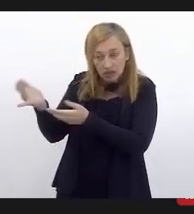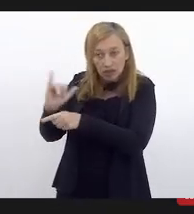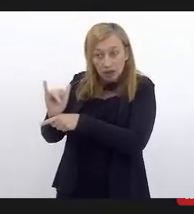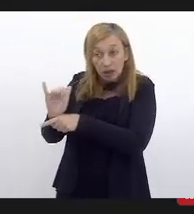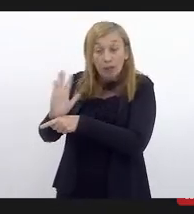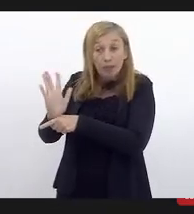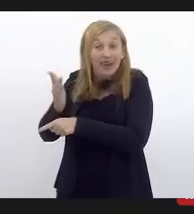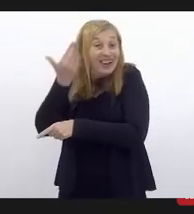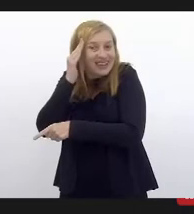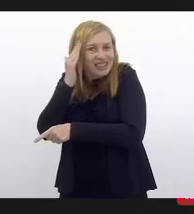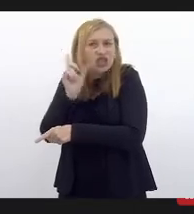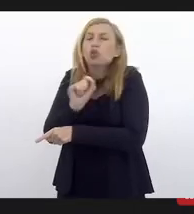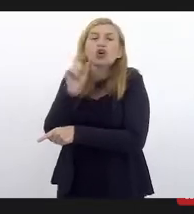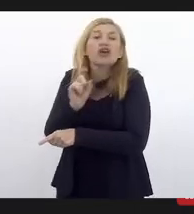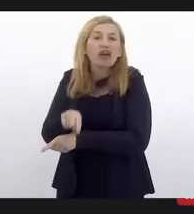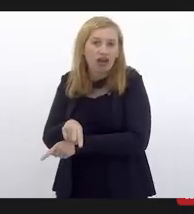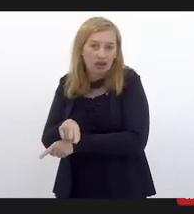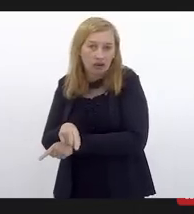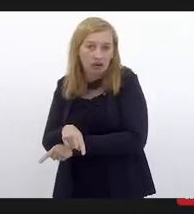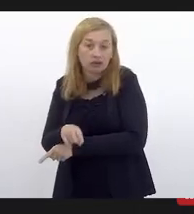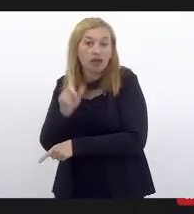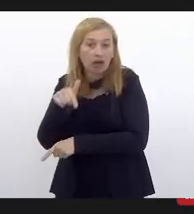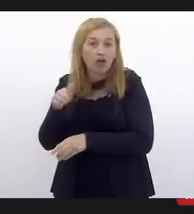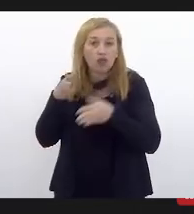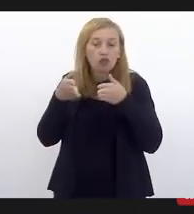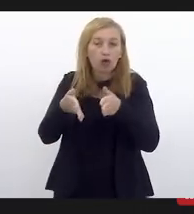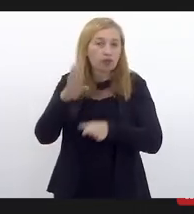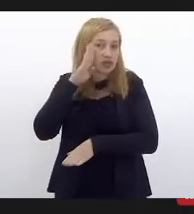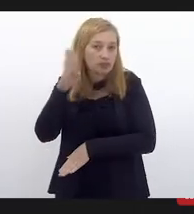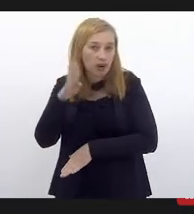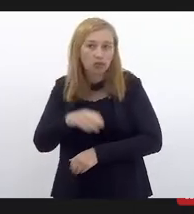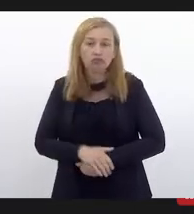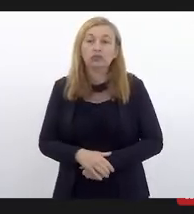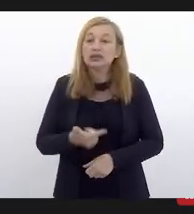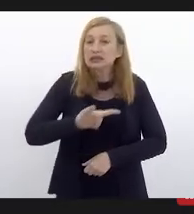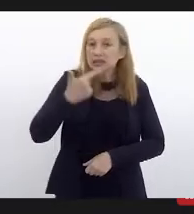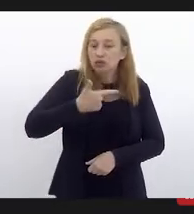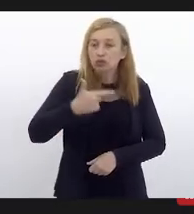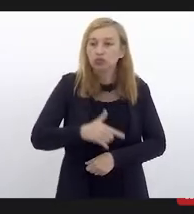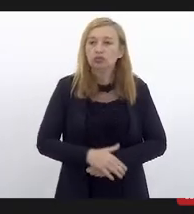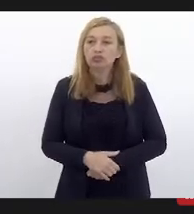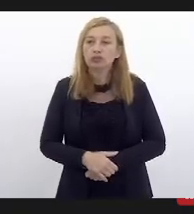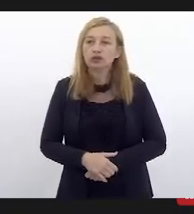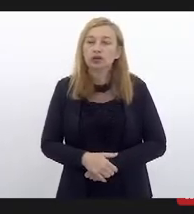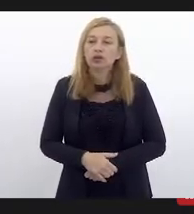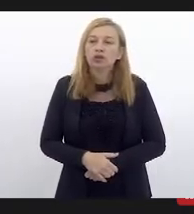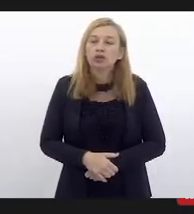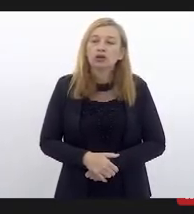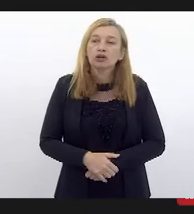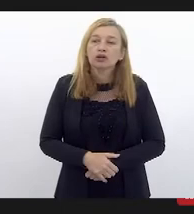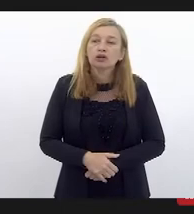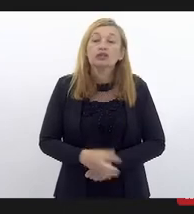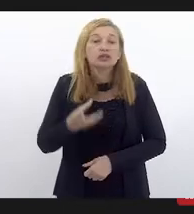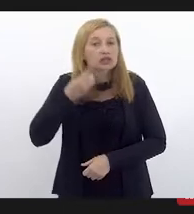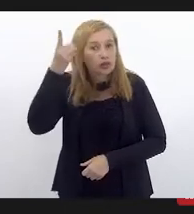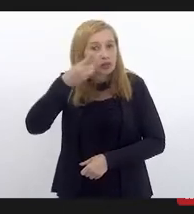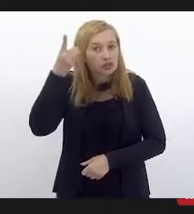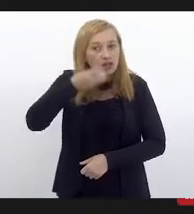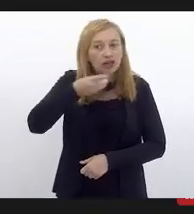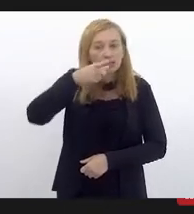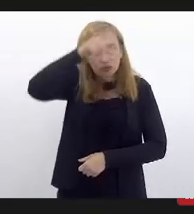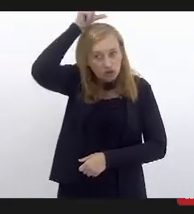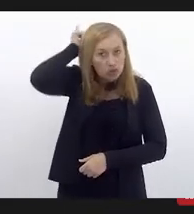entender o que é isso. Então, eu acho que esse é um ponto central. Segundo, né, o deputado Luiz Paulo